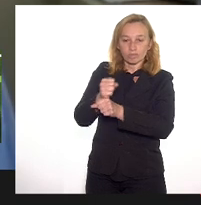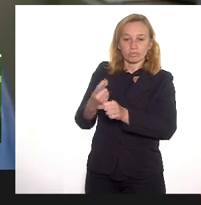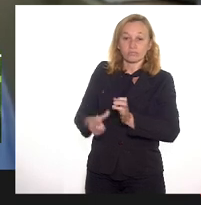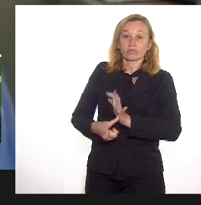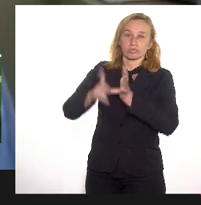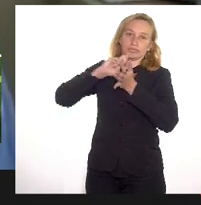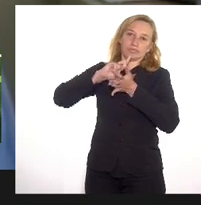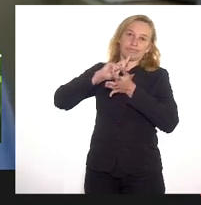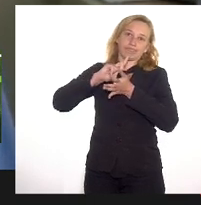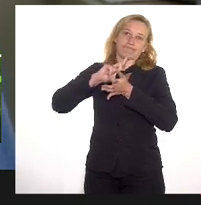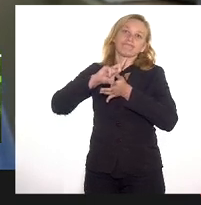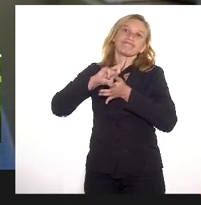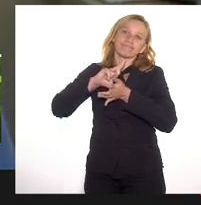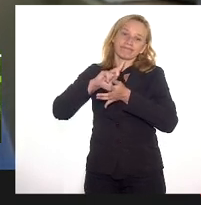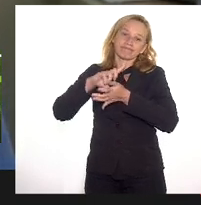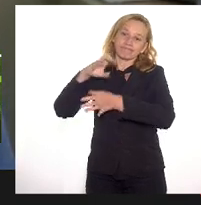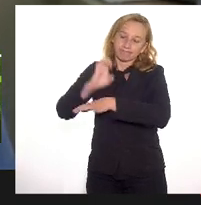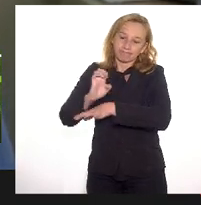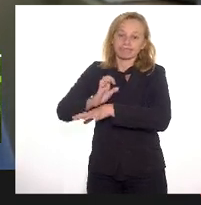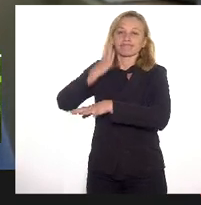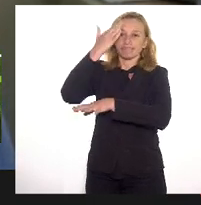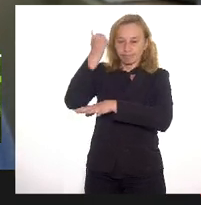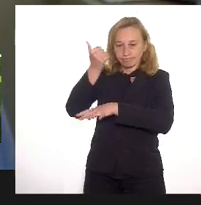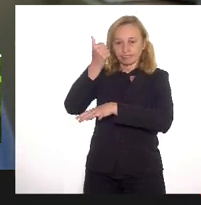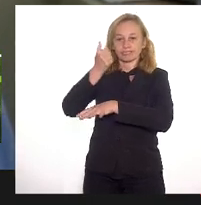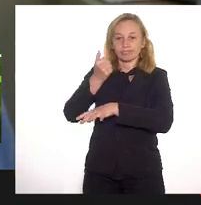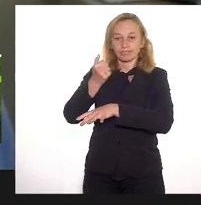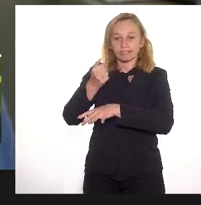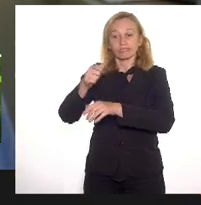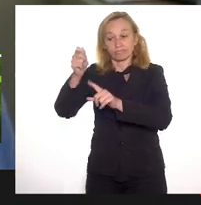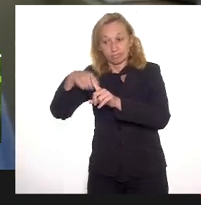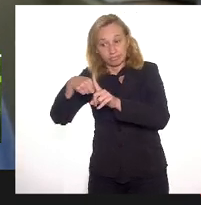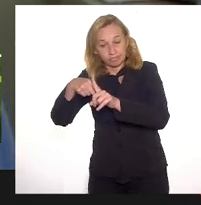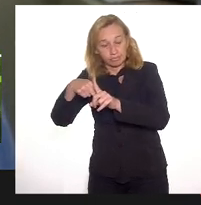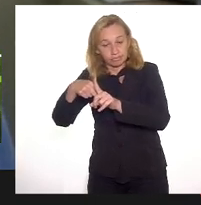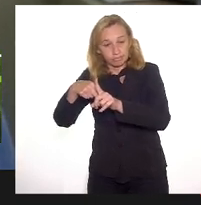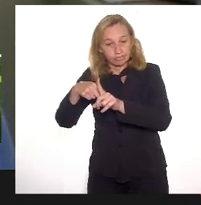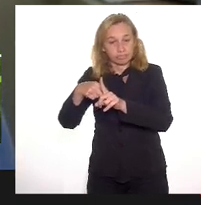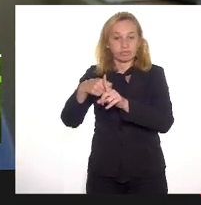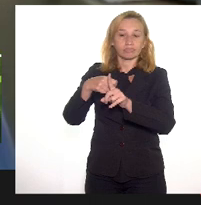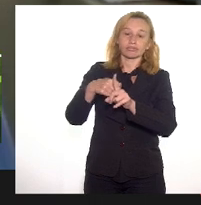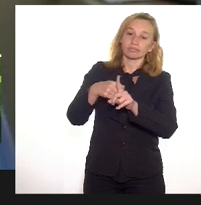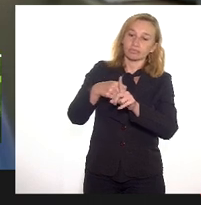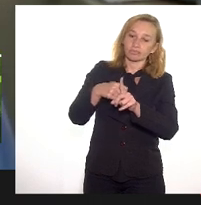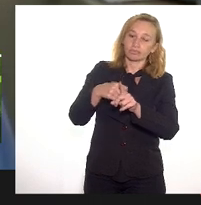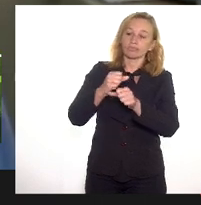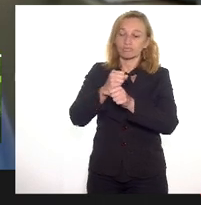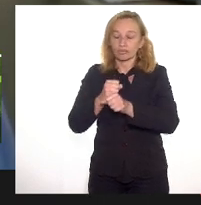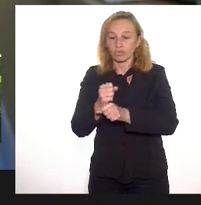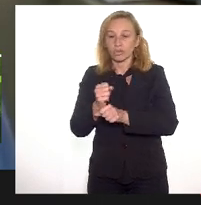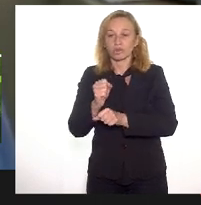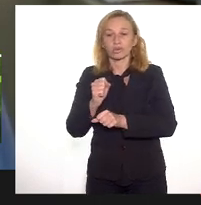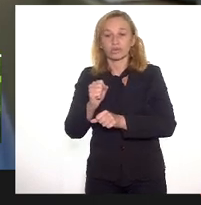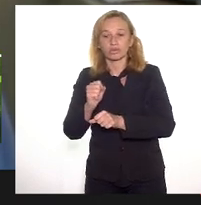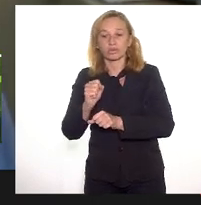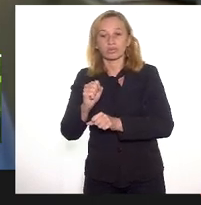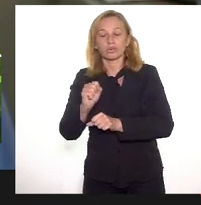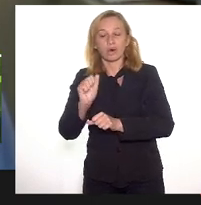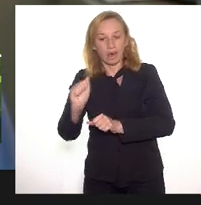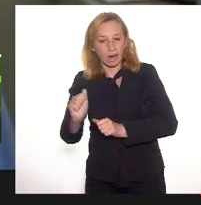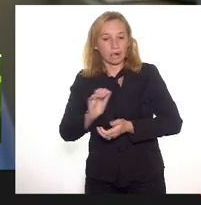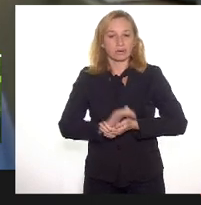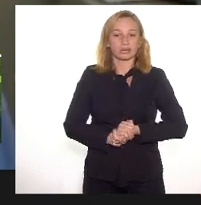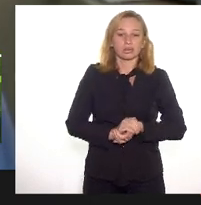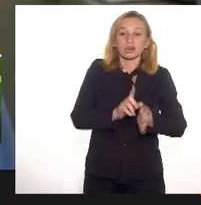antes, para o Estado saber que, no mês tal, ou no trimestre tal, ou no ano tal,